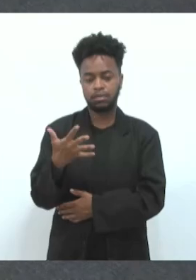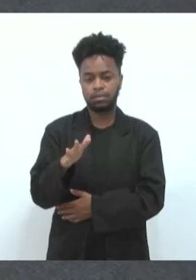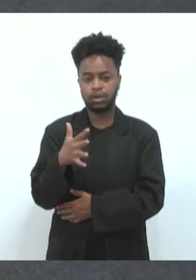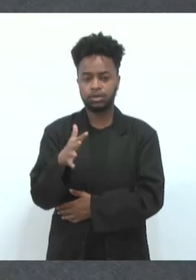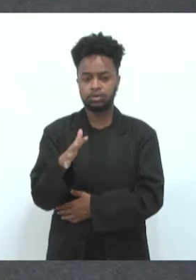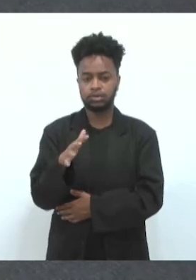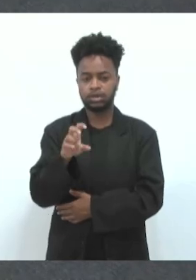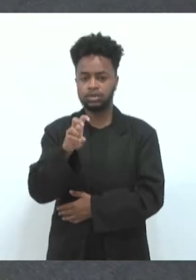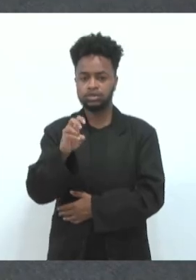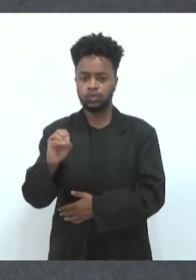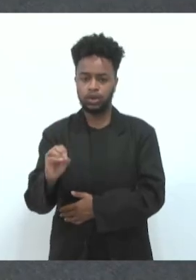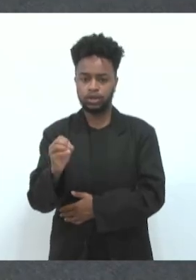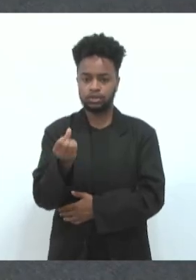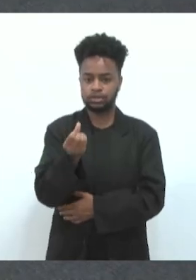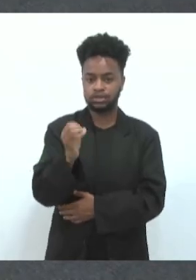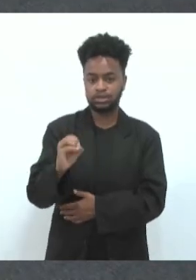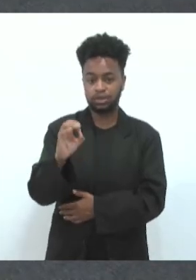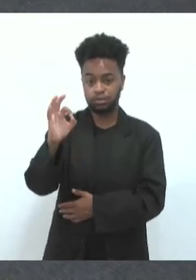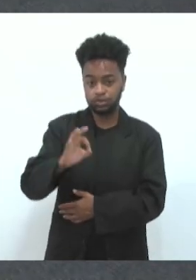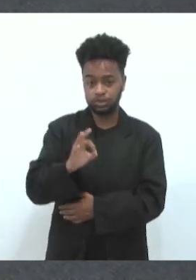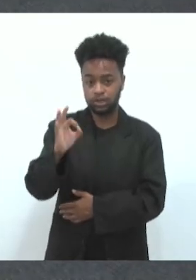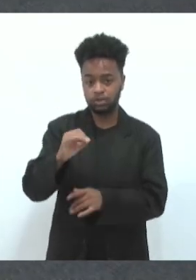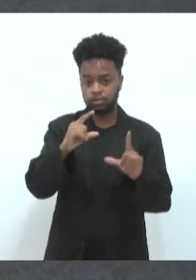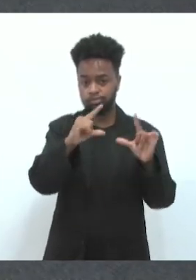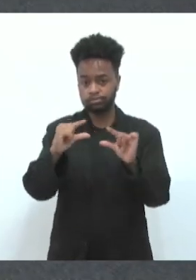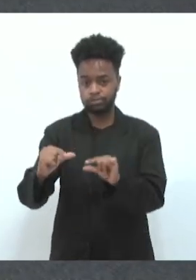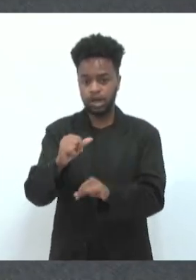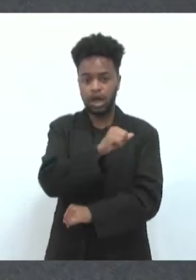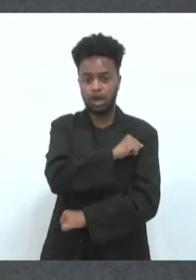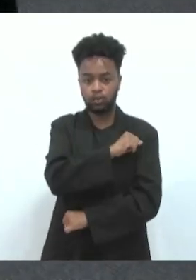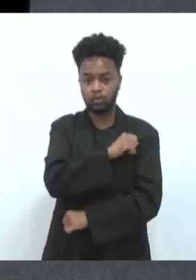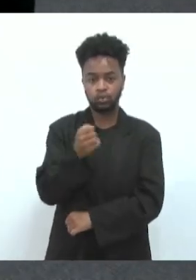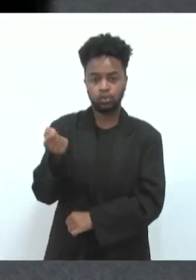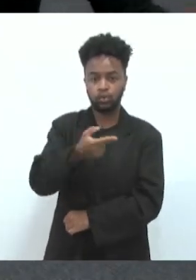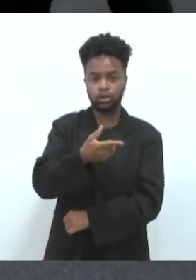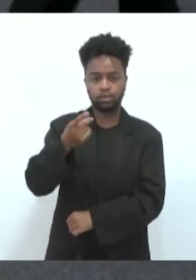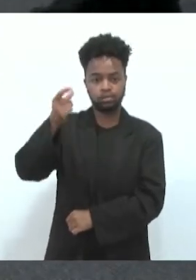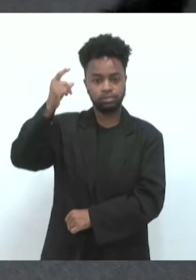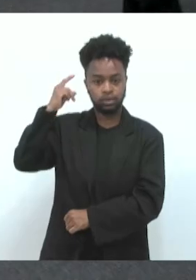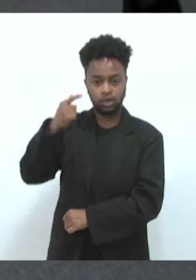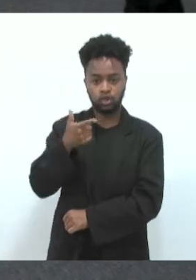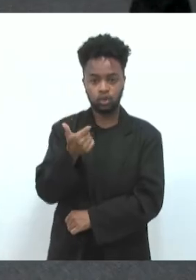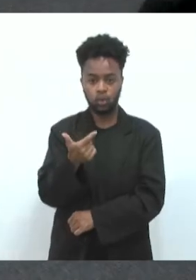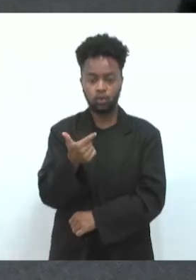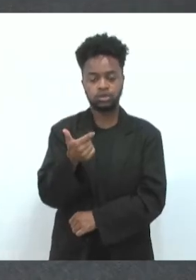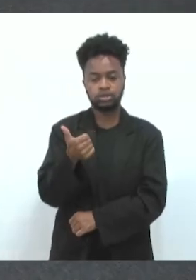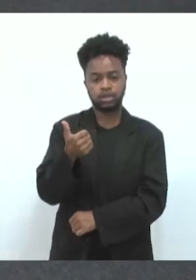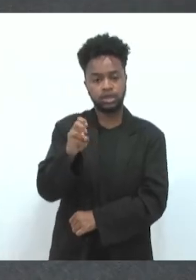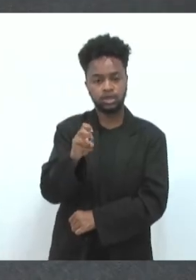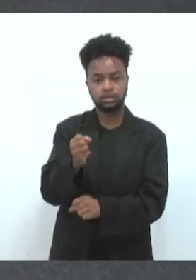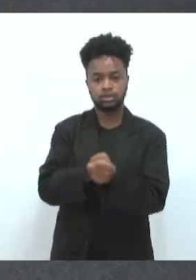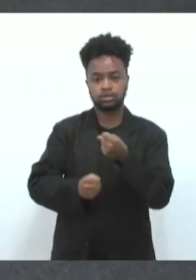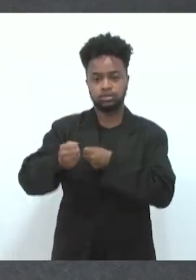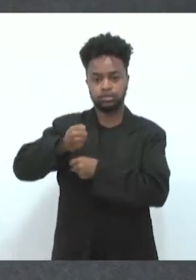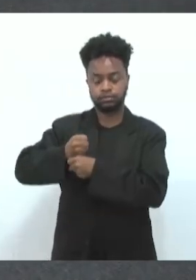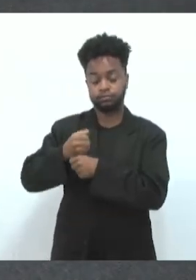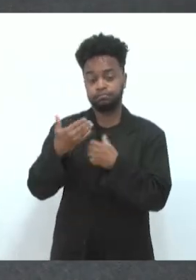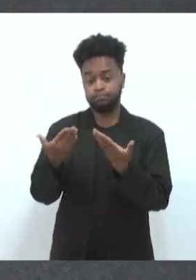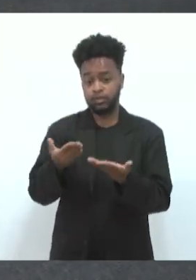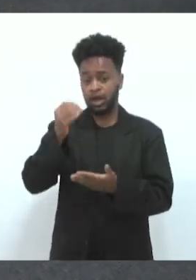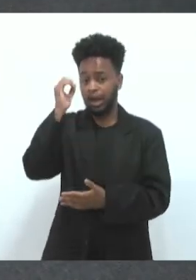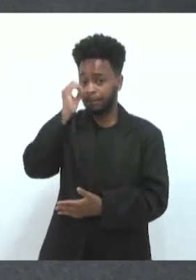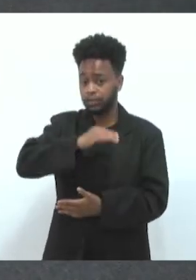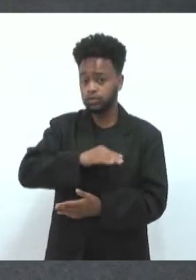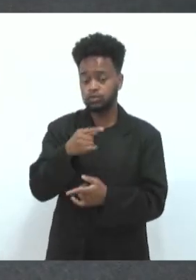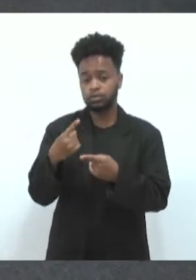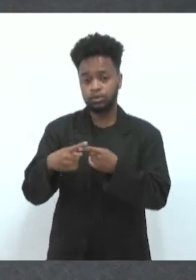50%, 60% menos alunos do que chegaram a ter há 12, 15 anos atrás. Isso é um absurdo, é